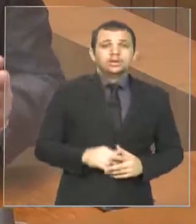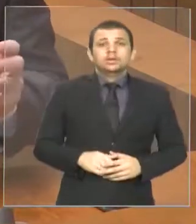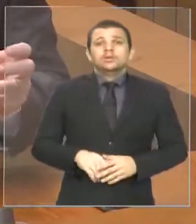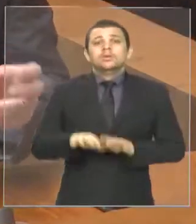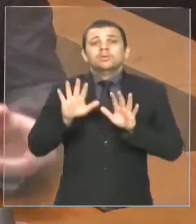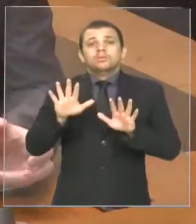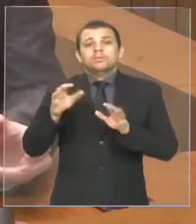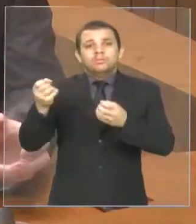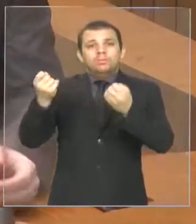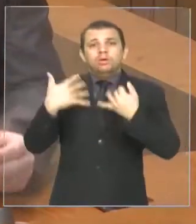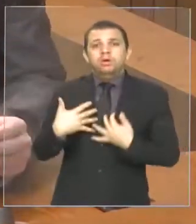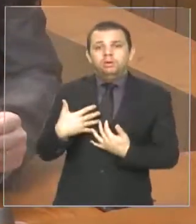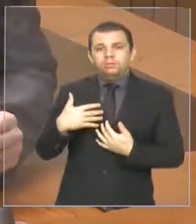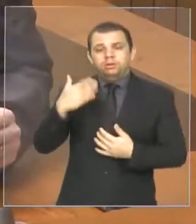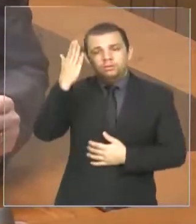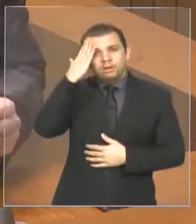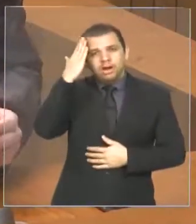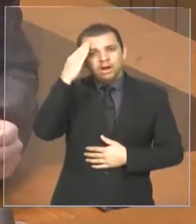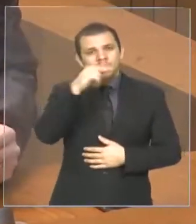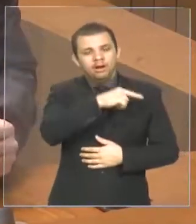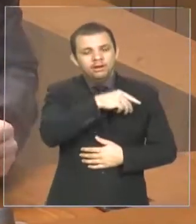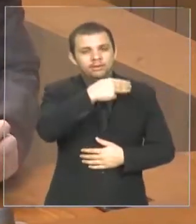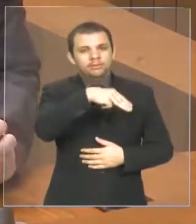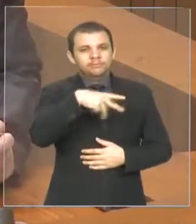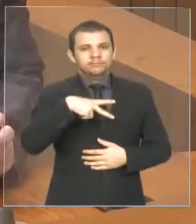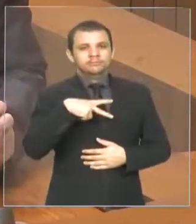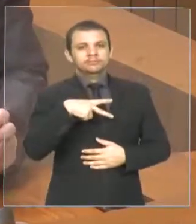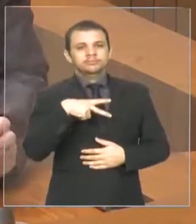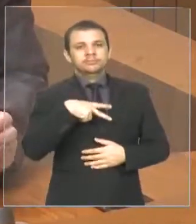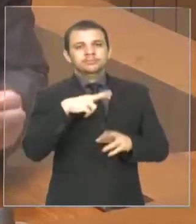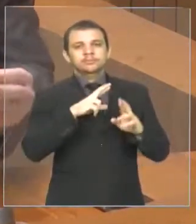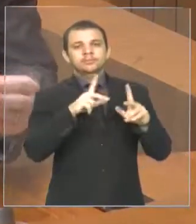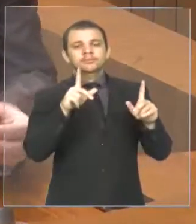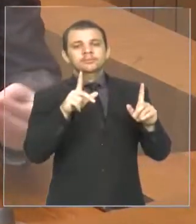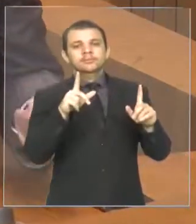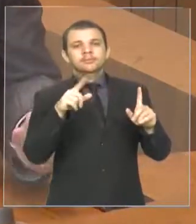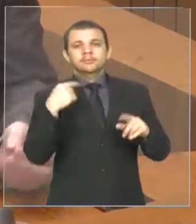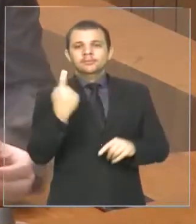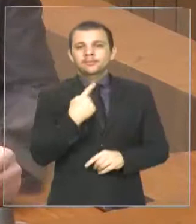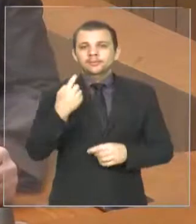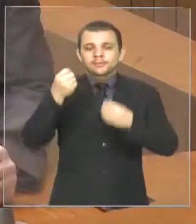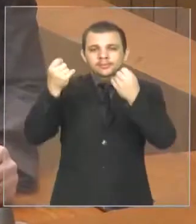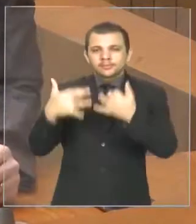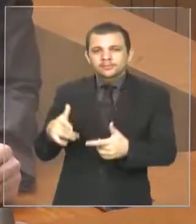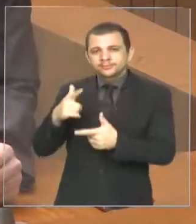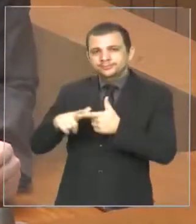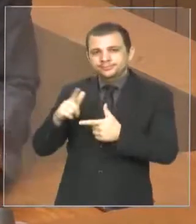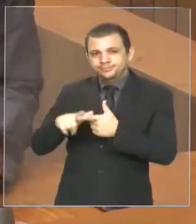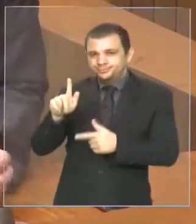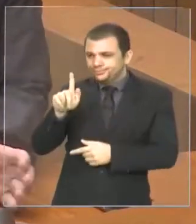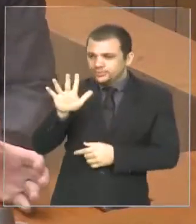as particularidades do Maranhão. Explicamos a questão geográfica,